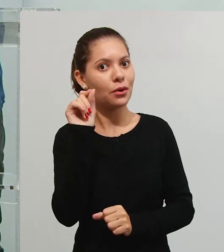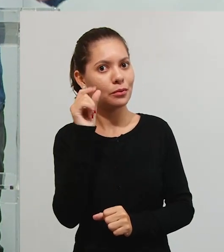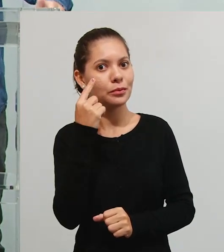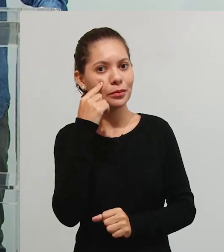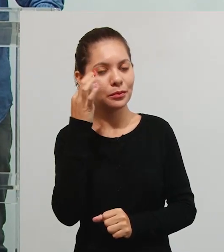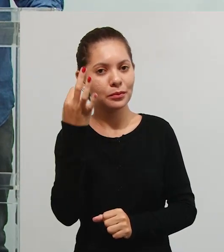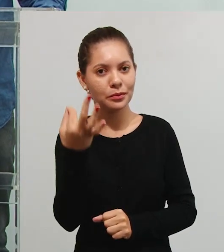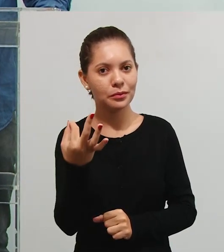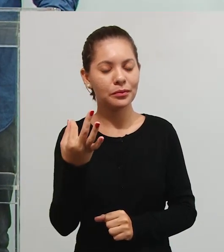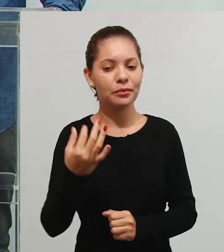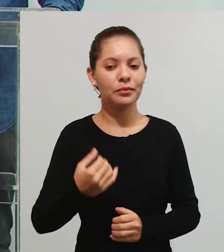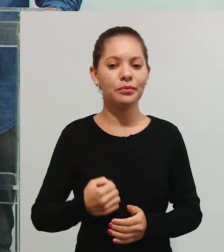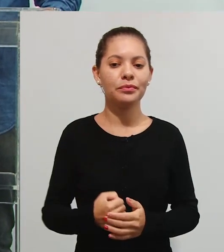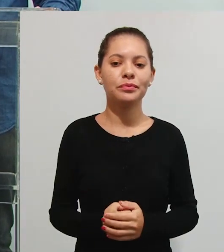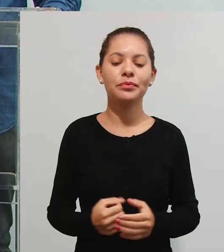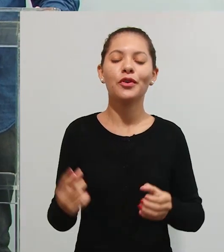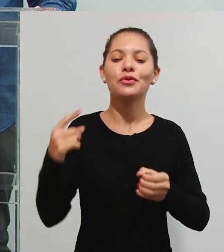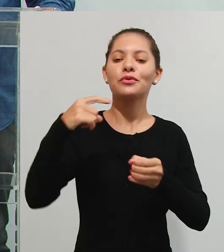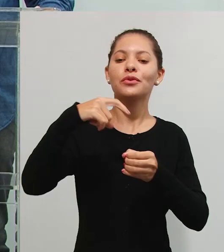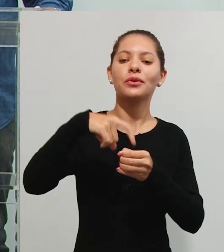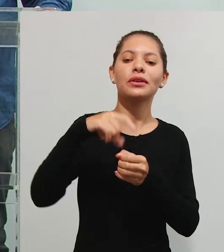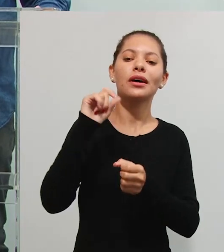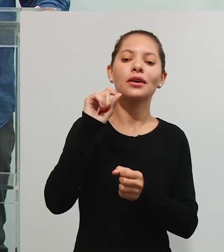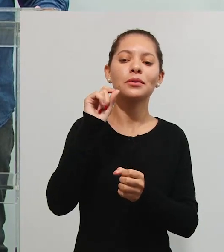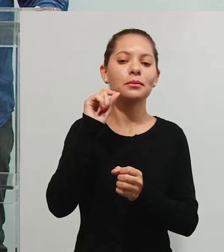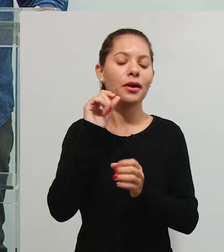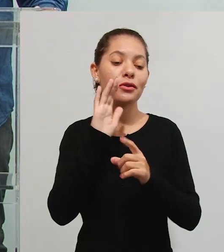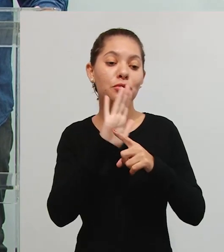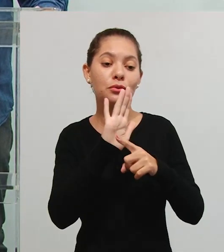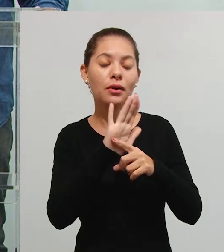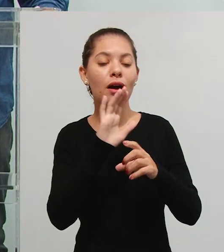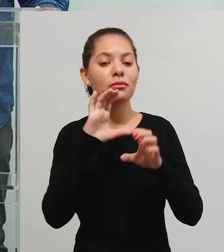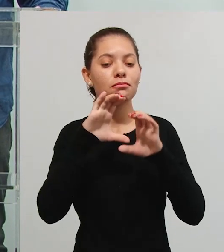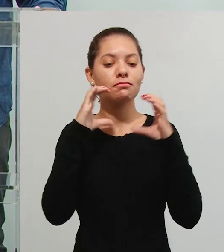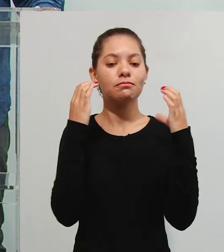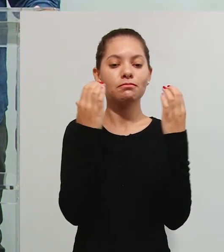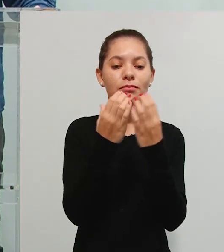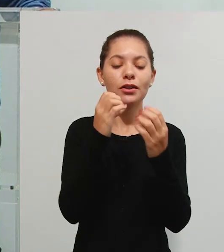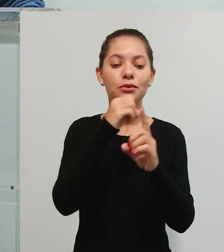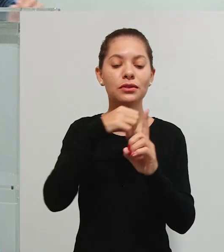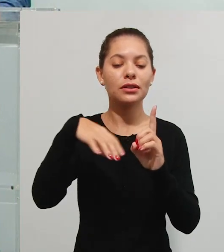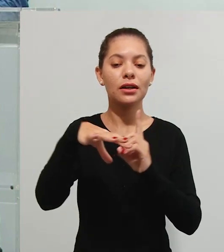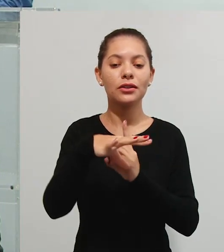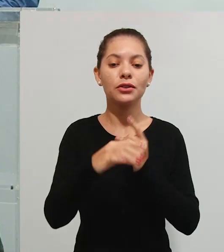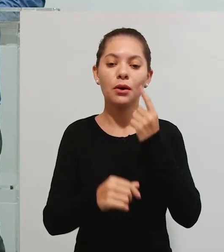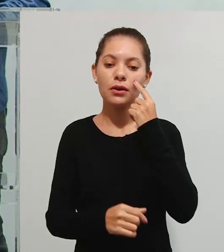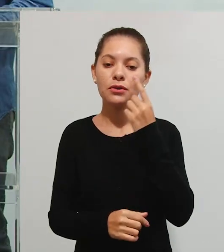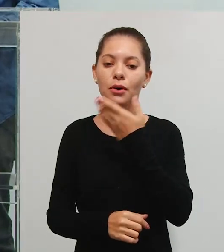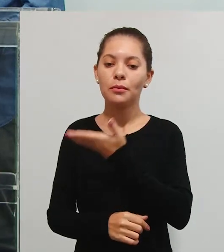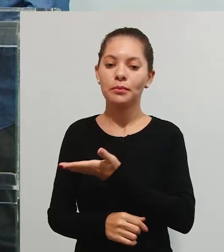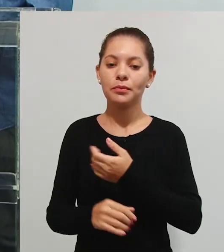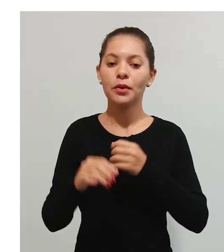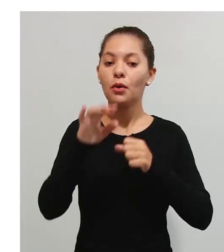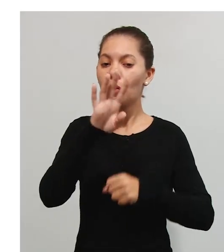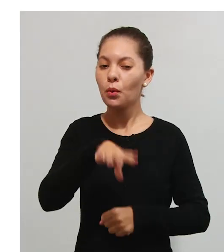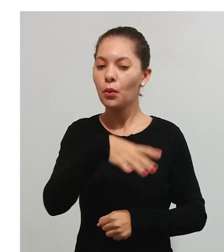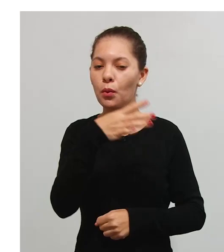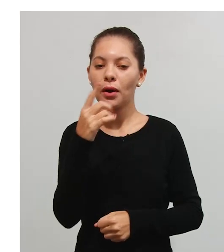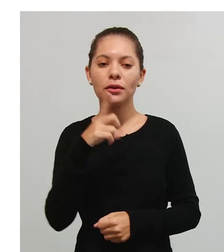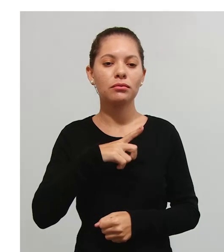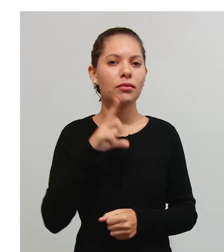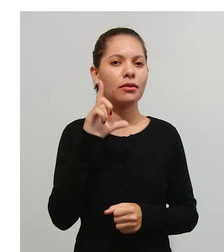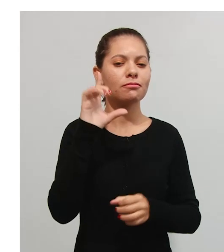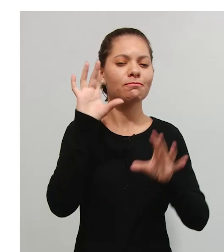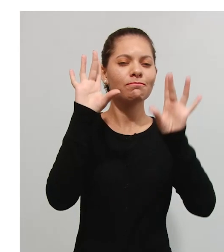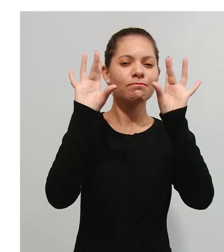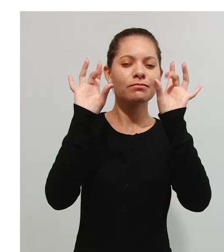que tem os seus objetivos aí voltados para a comunidade, para benefício da sociedade. Olha só,